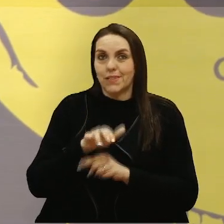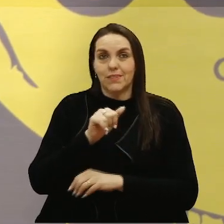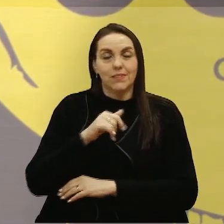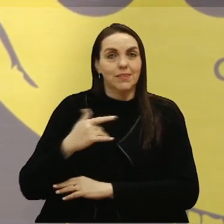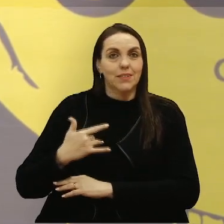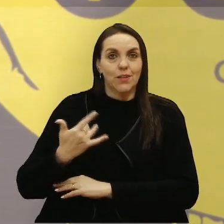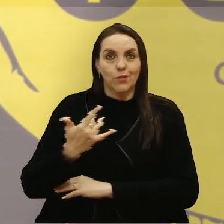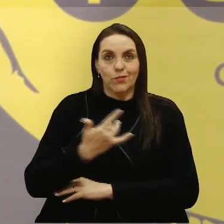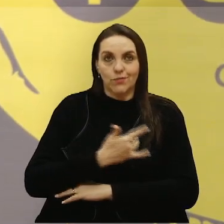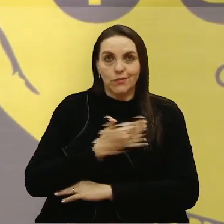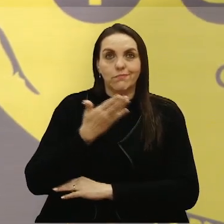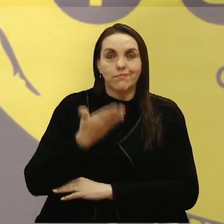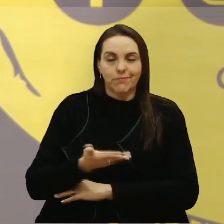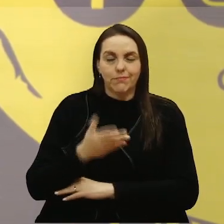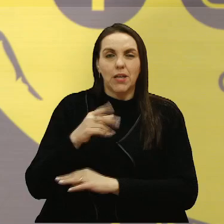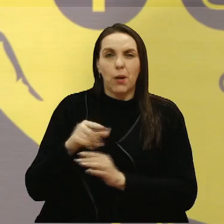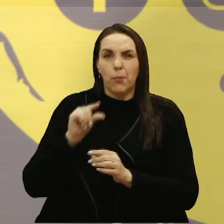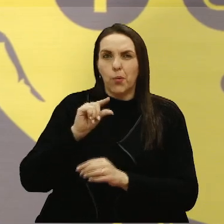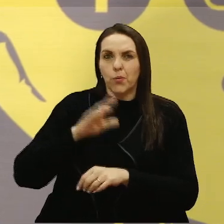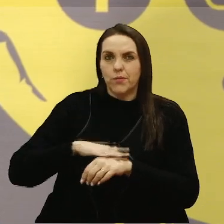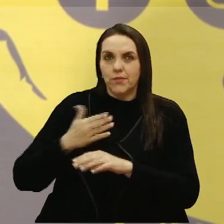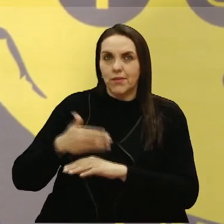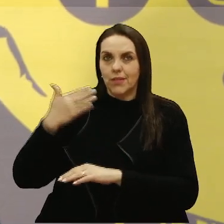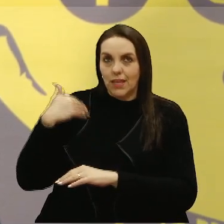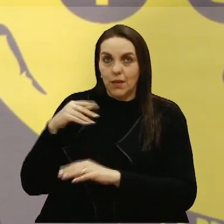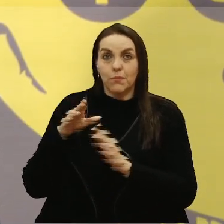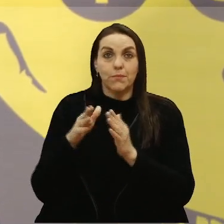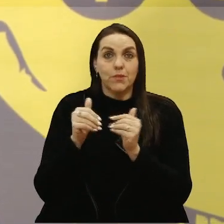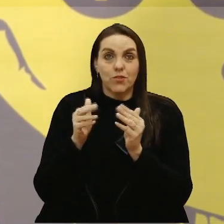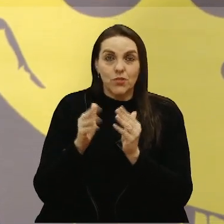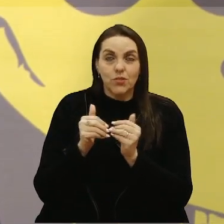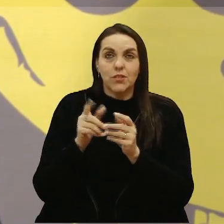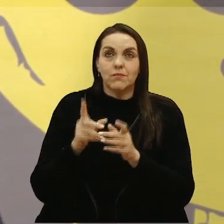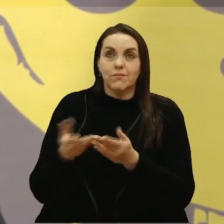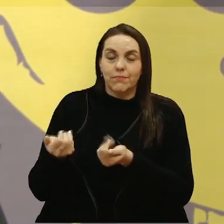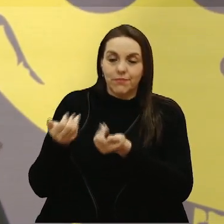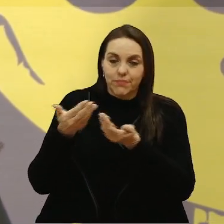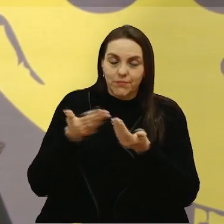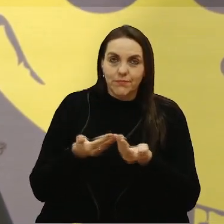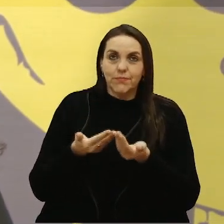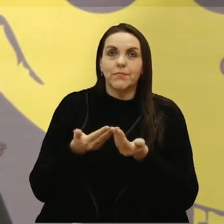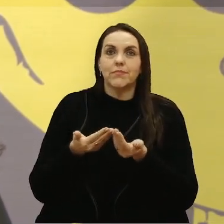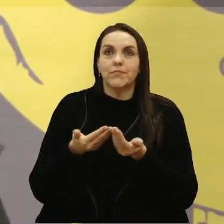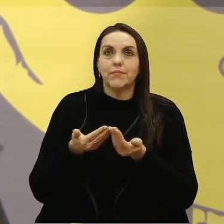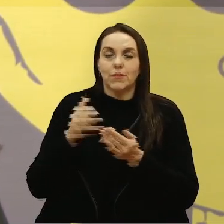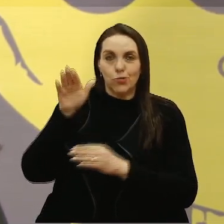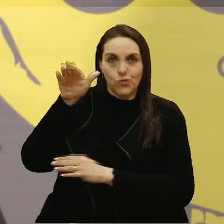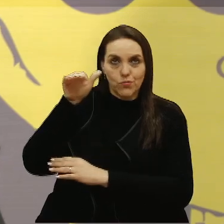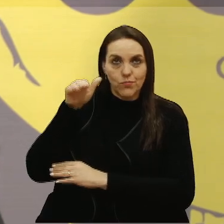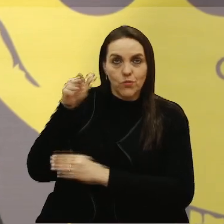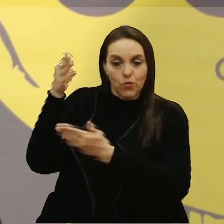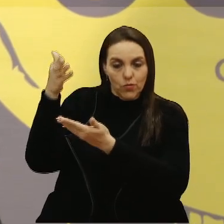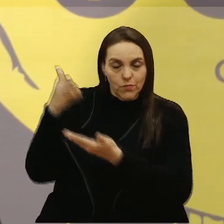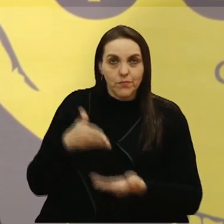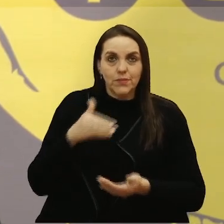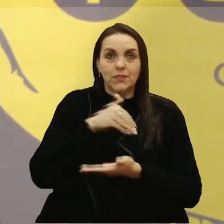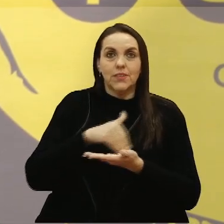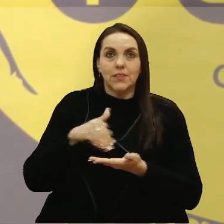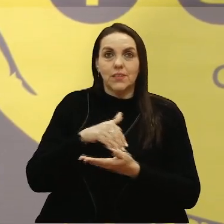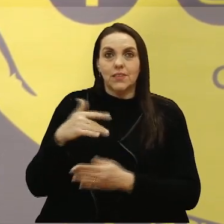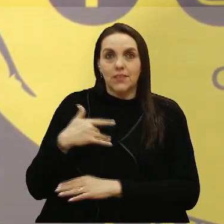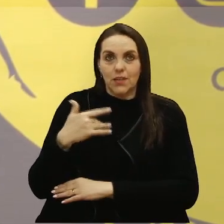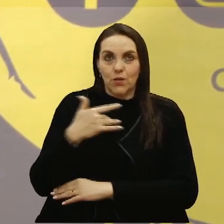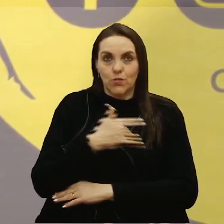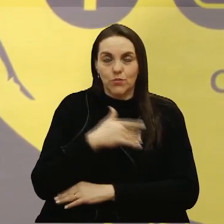inclusive recentemente foi feito, né, um apelo para trazer uma convocação, né, para trazer o secretário da Saúde aqui nessa casa,